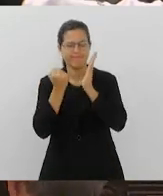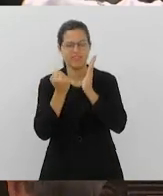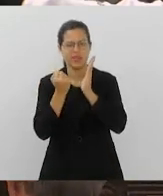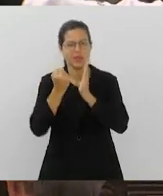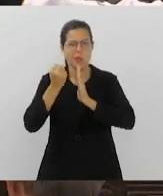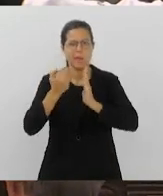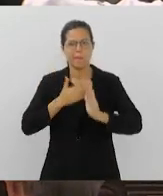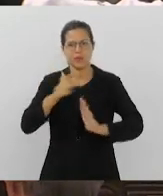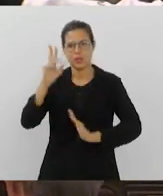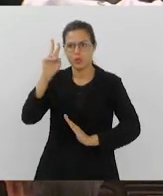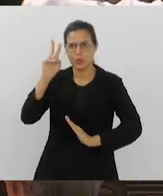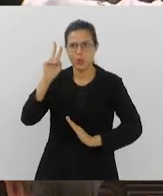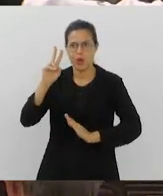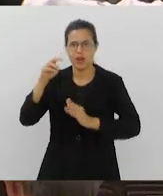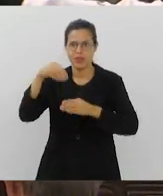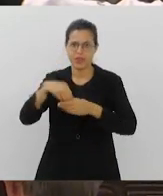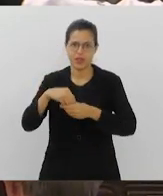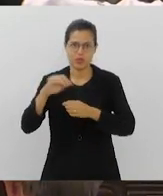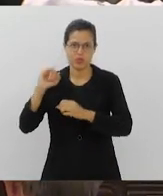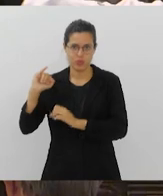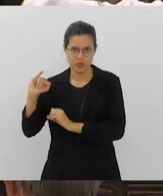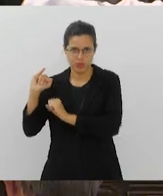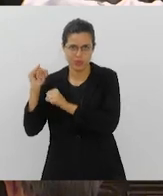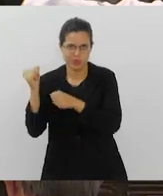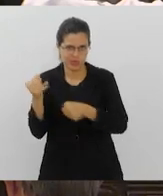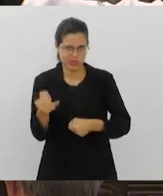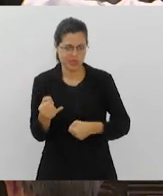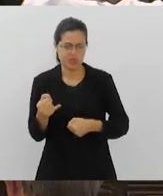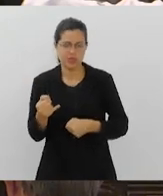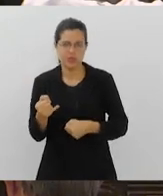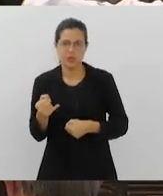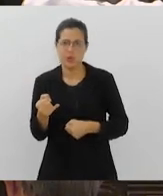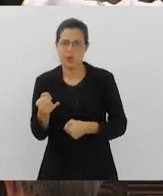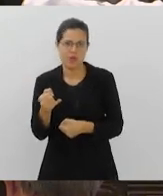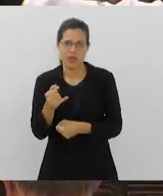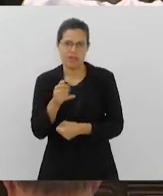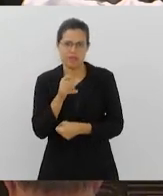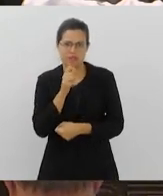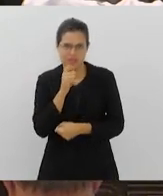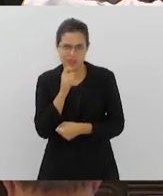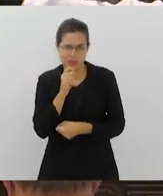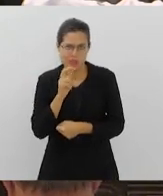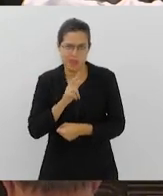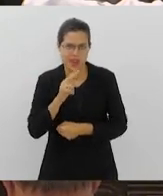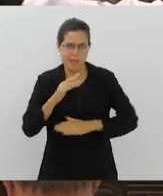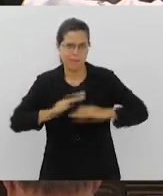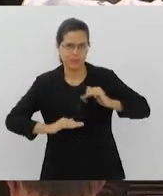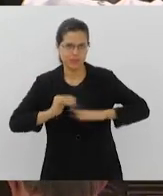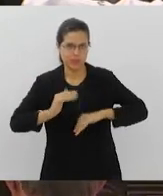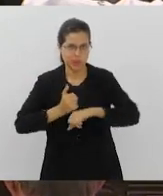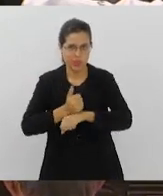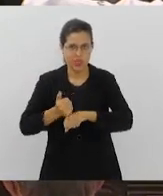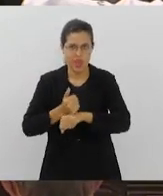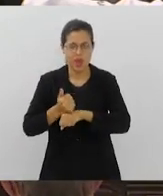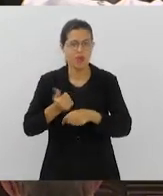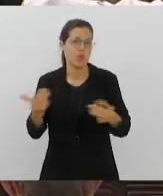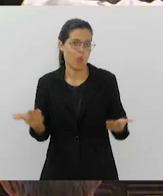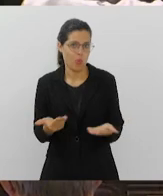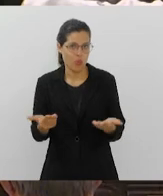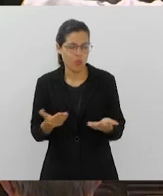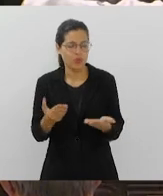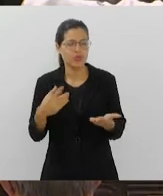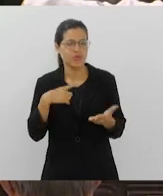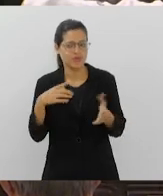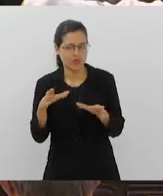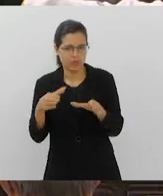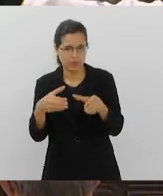história dentro do jiu-jitsu, que eu não era nem profissional e acabei virando hoje. Tenho a minha academia, tenho o meu filho, que é meu